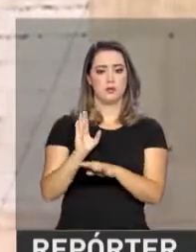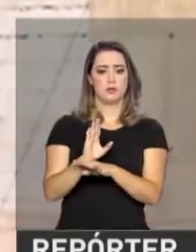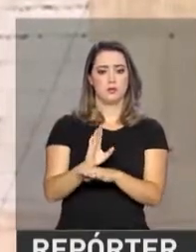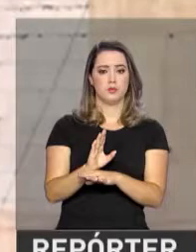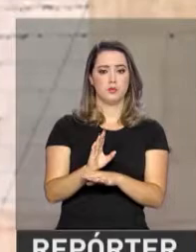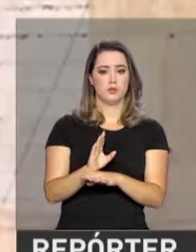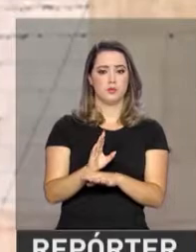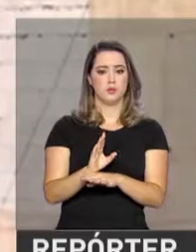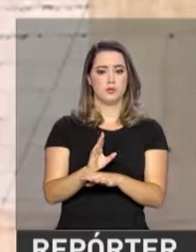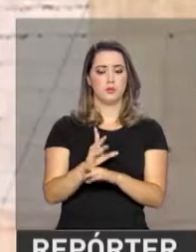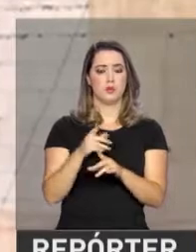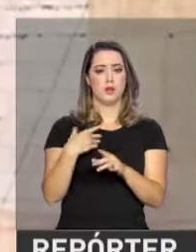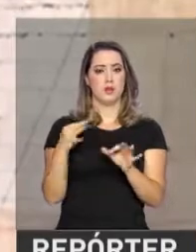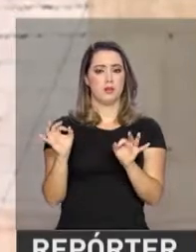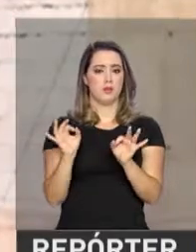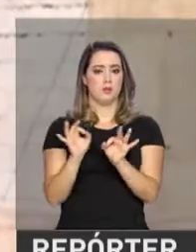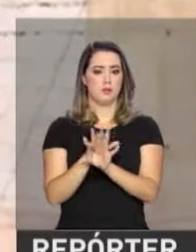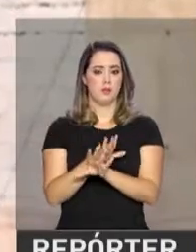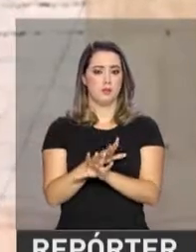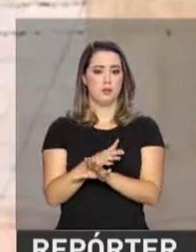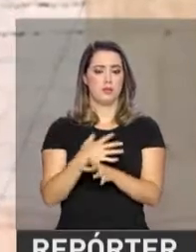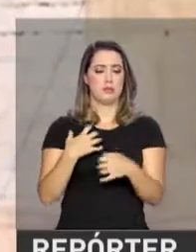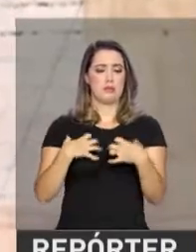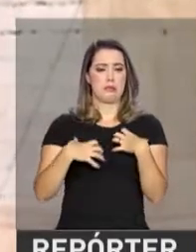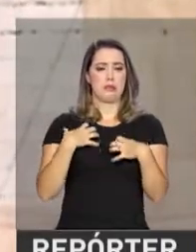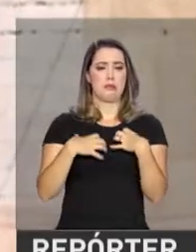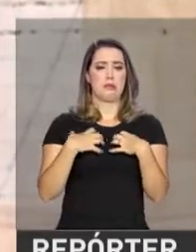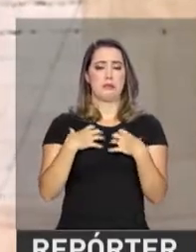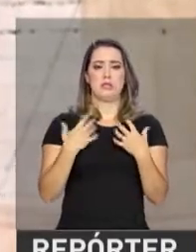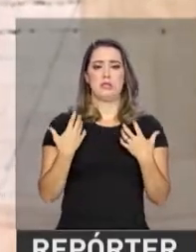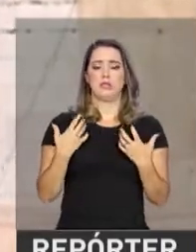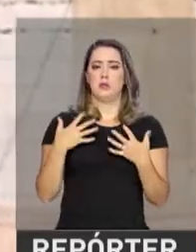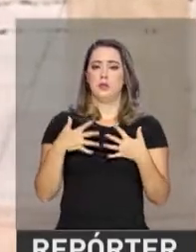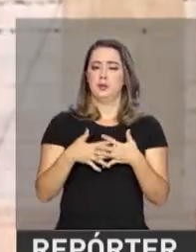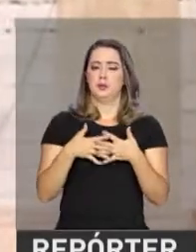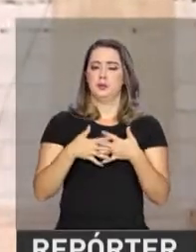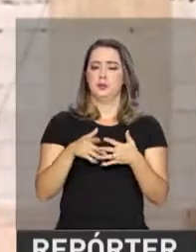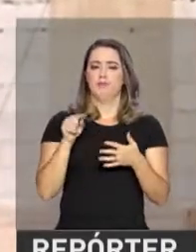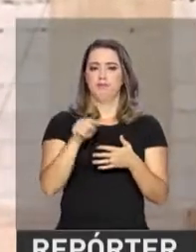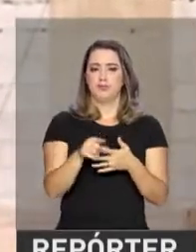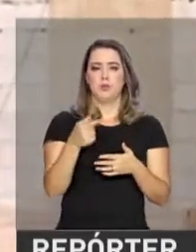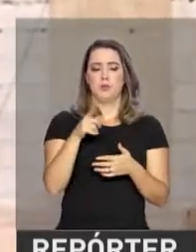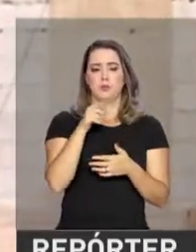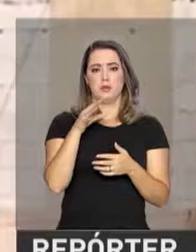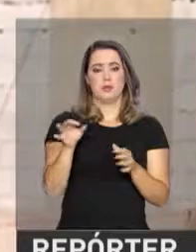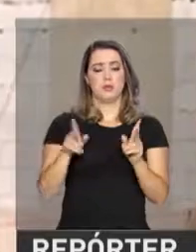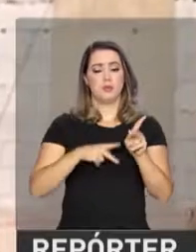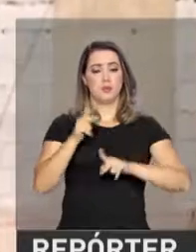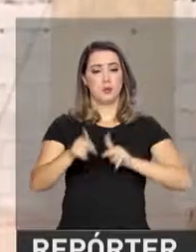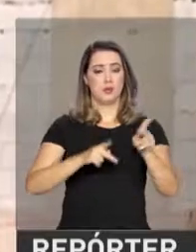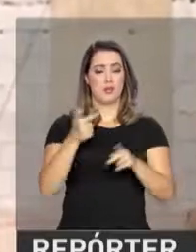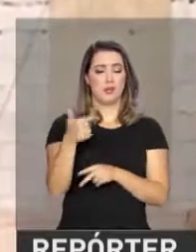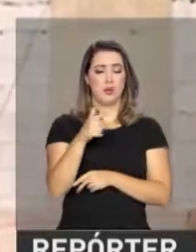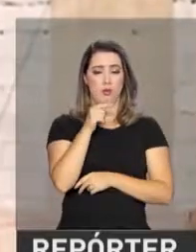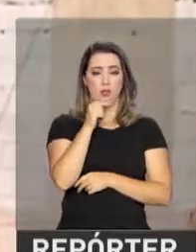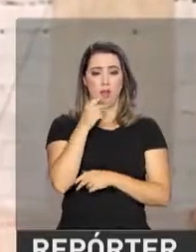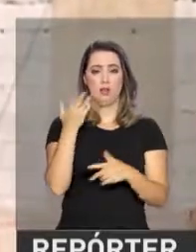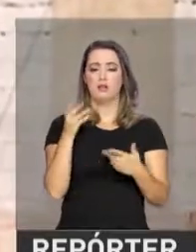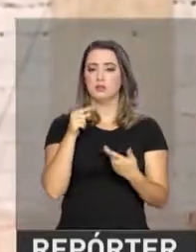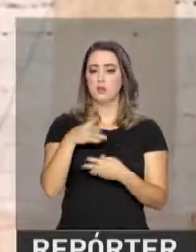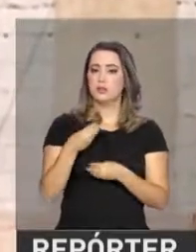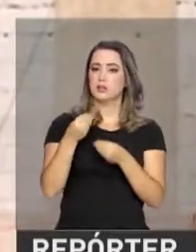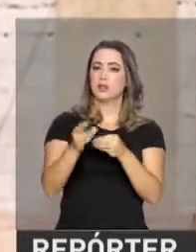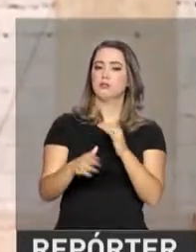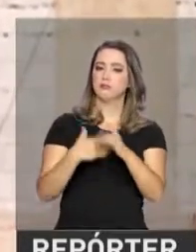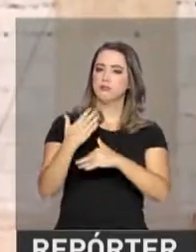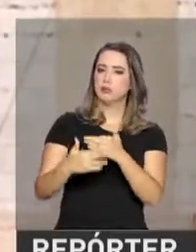dar a resolver as aflições da população é por muitos anos que